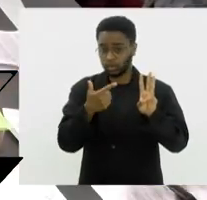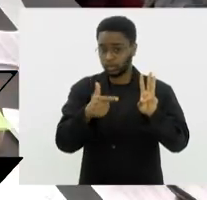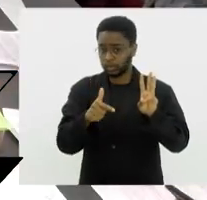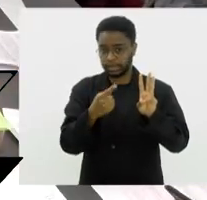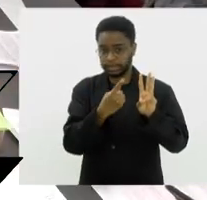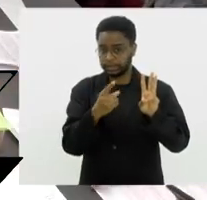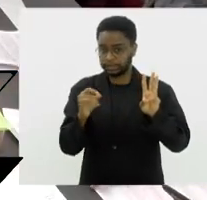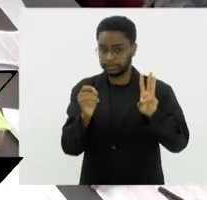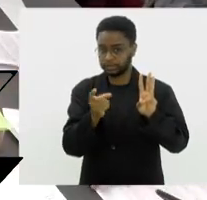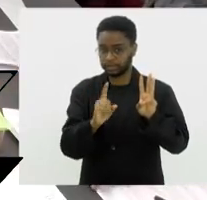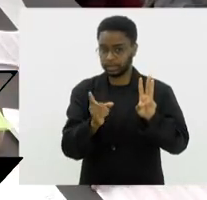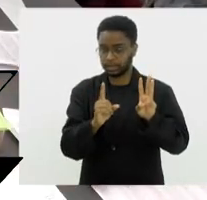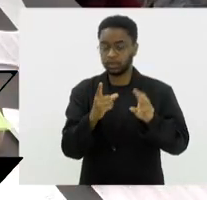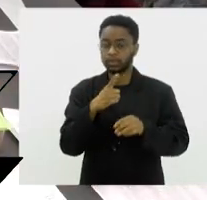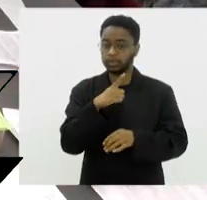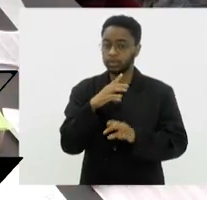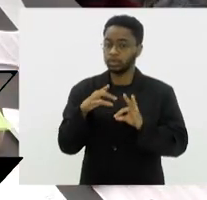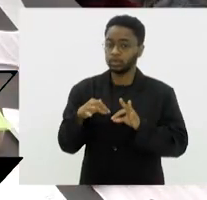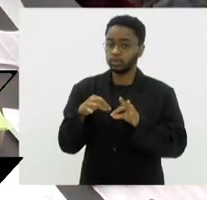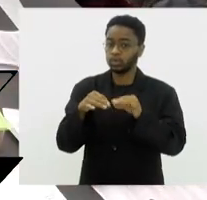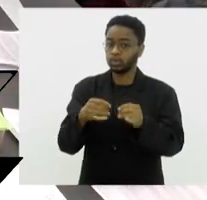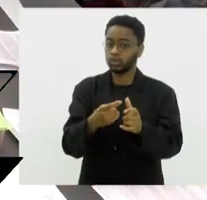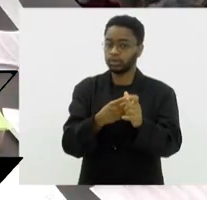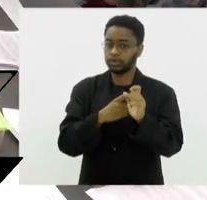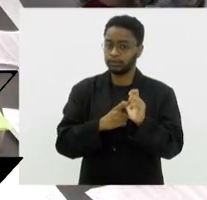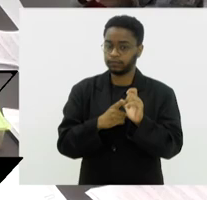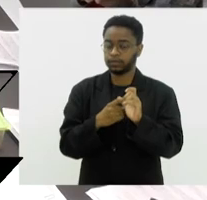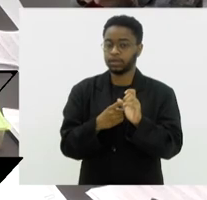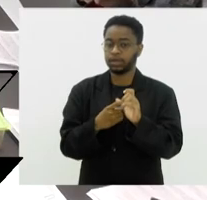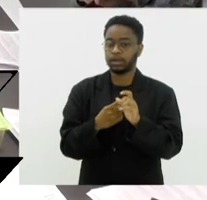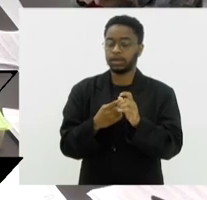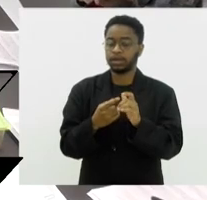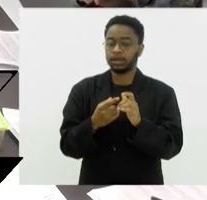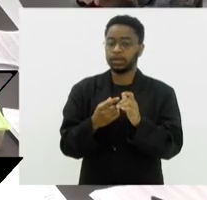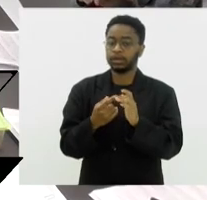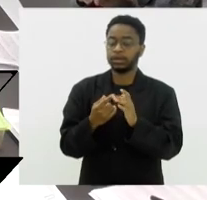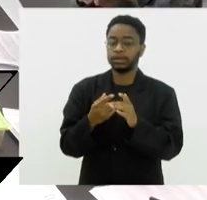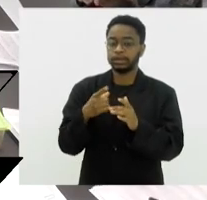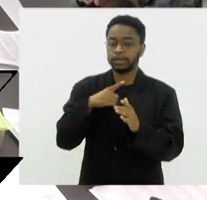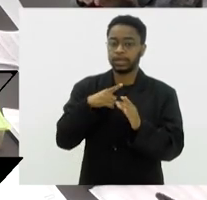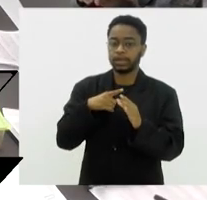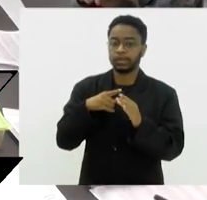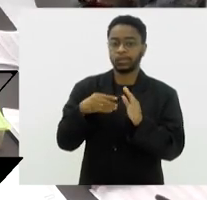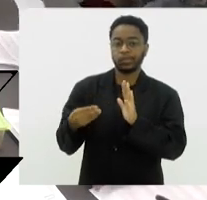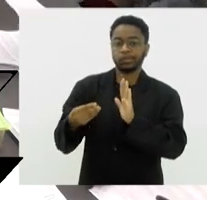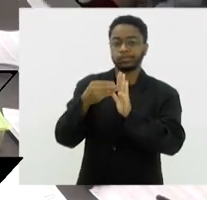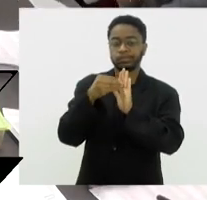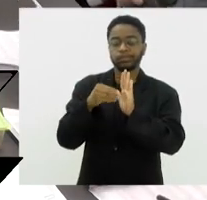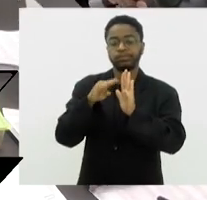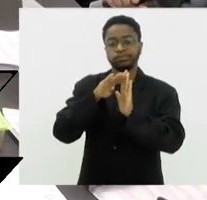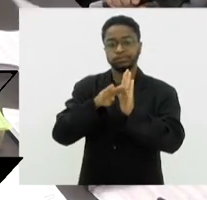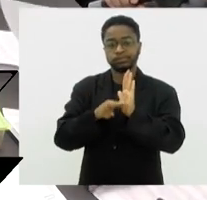Tem todos os devedores da ativa com montante. Quando eu digo lá em plenário que a Petrobras deve